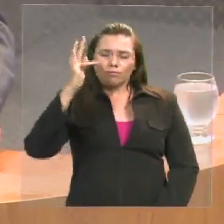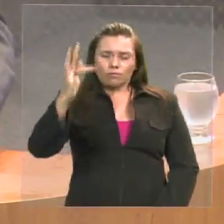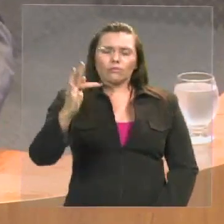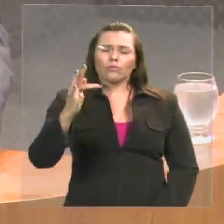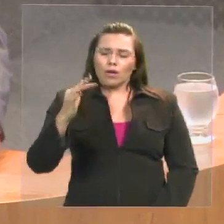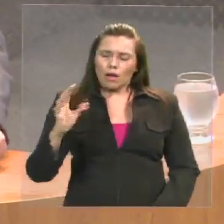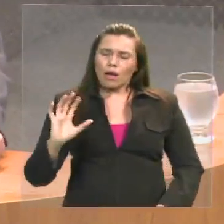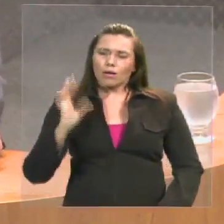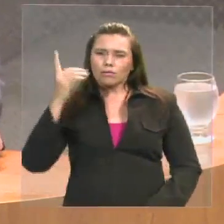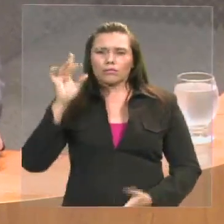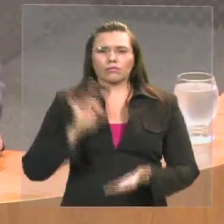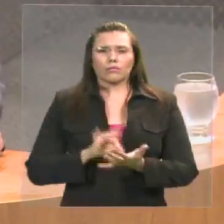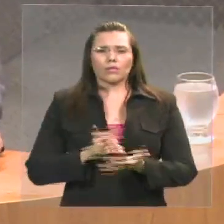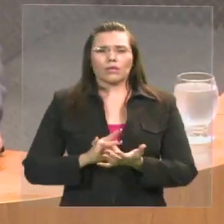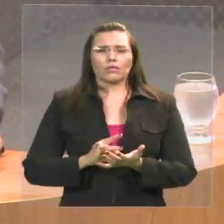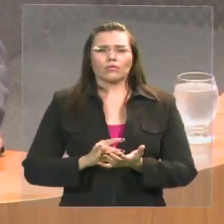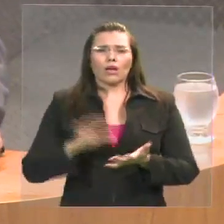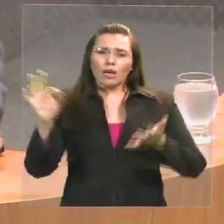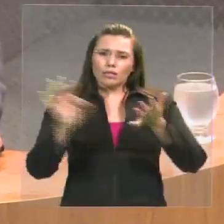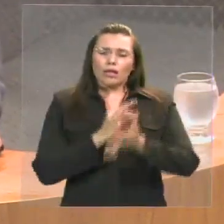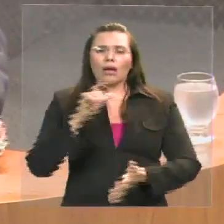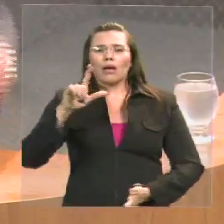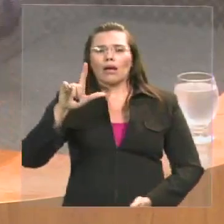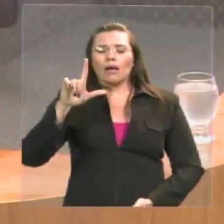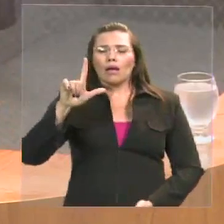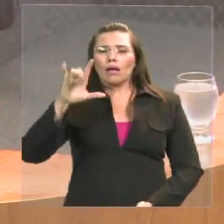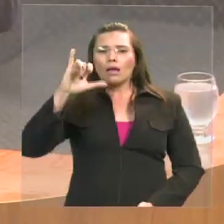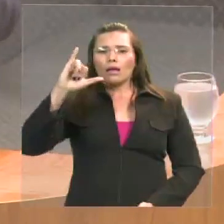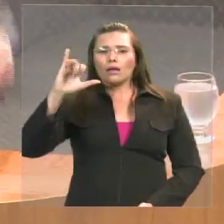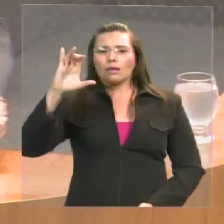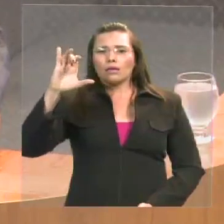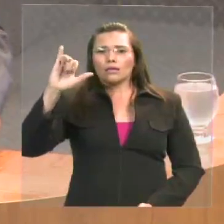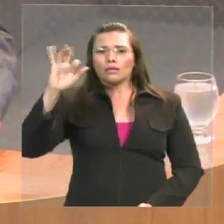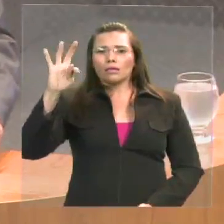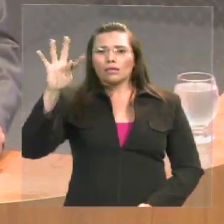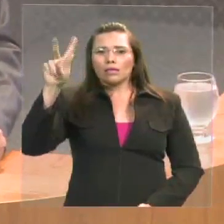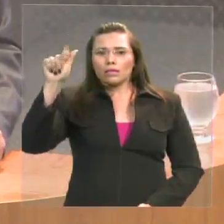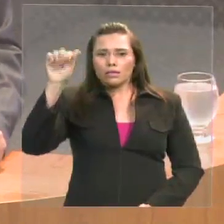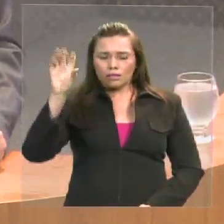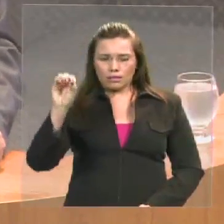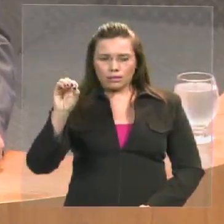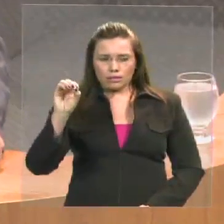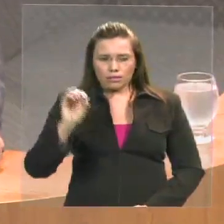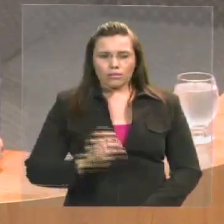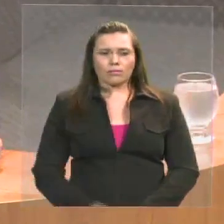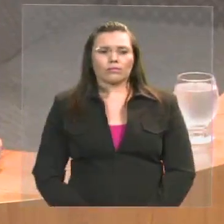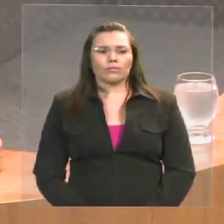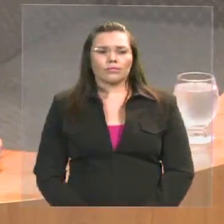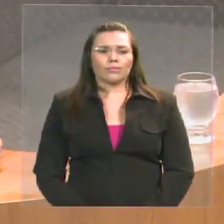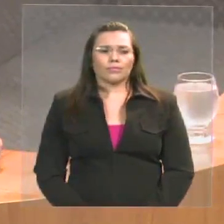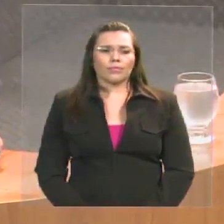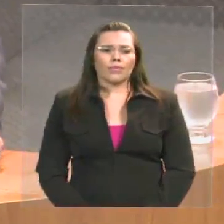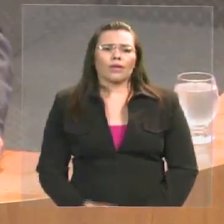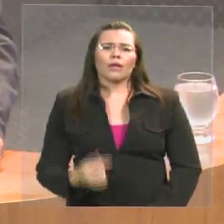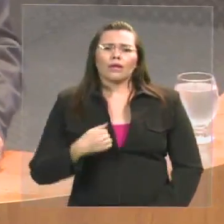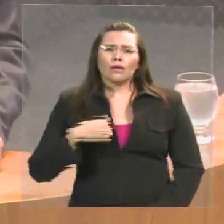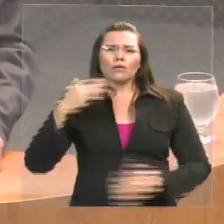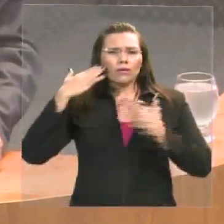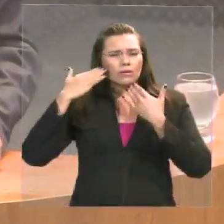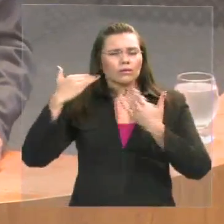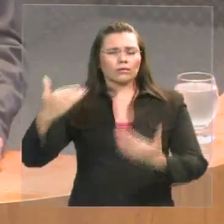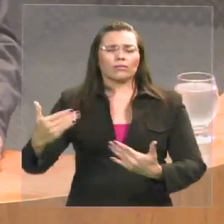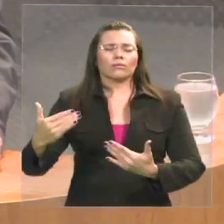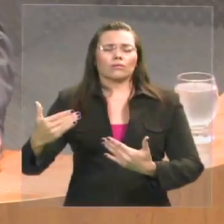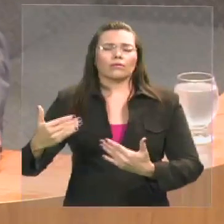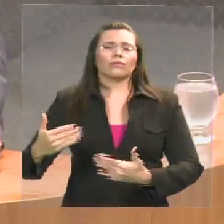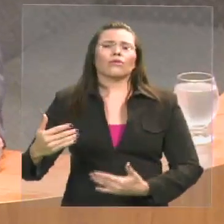a população de São Félix de Balsas por acreditar acima de tudo na verdadeira política, que é a política social. Continuar mantendo a